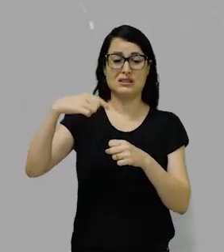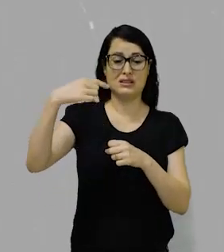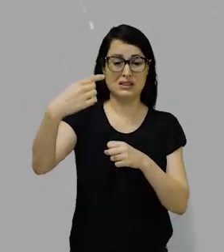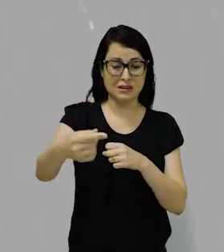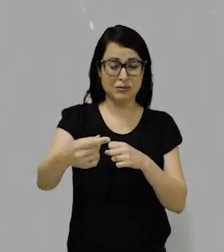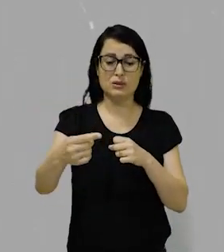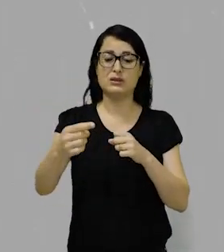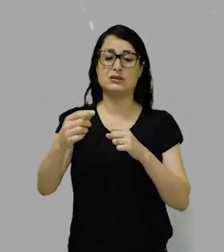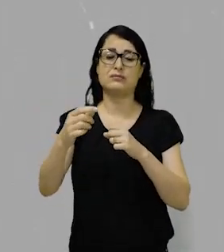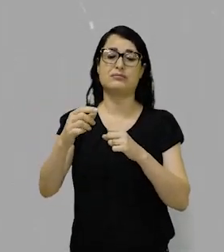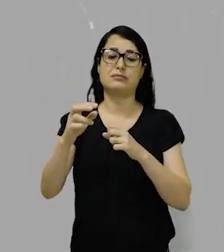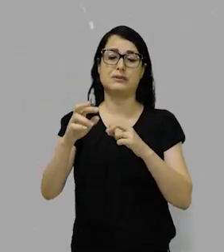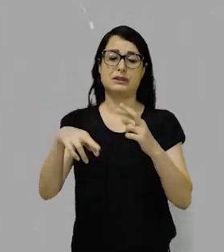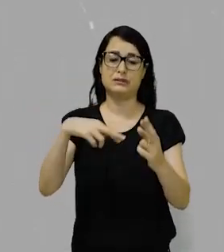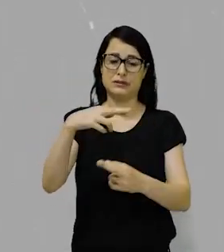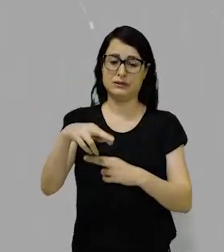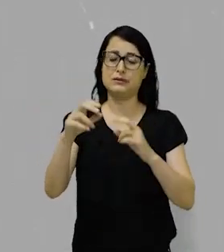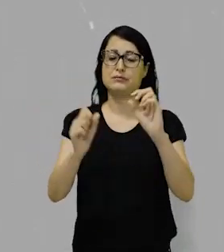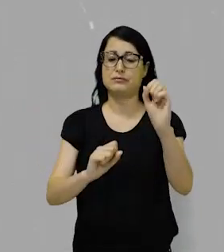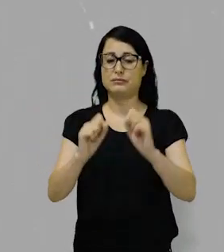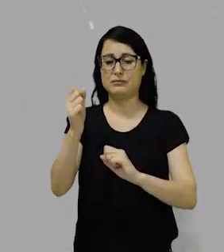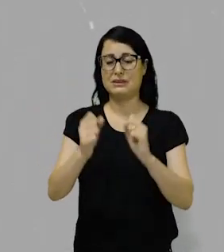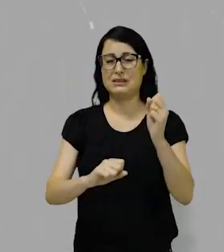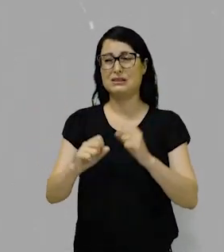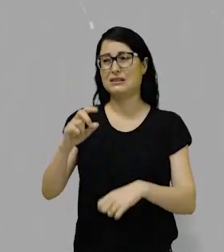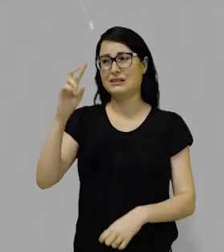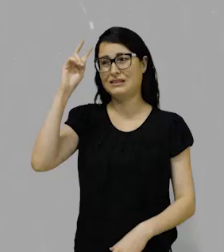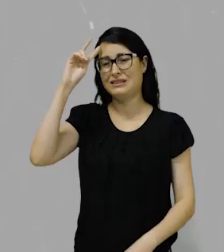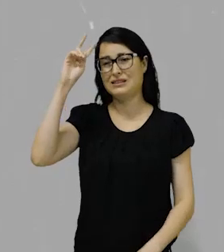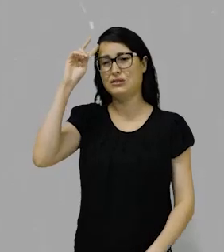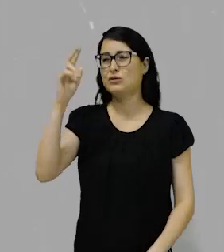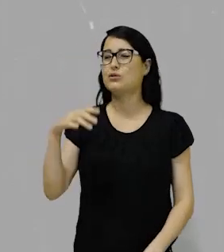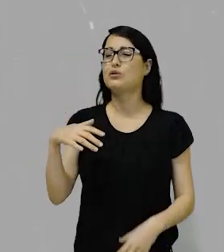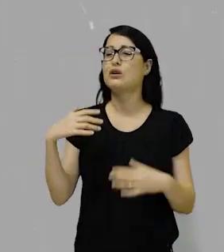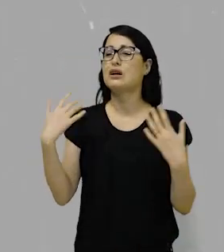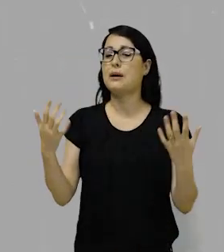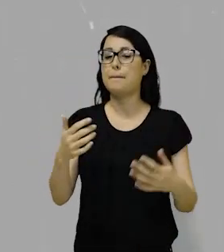que aconteceu quando, professor? Supletivo, supletivo, supletivo.